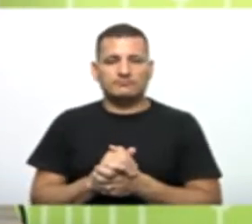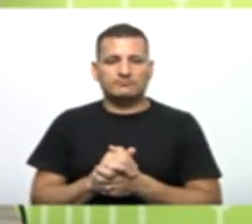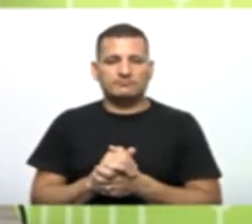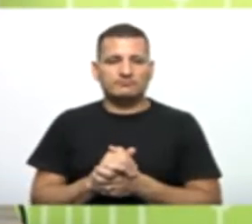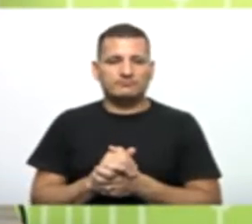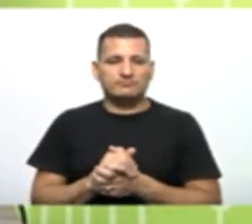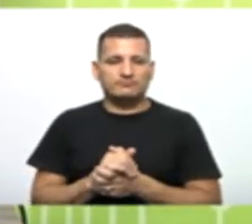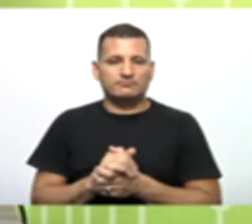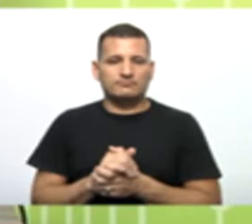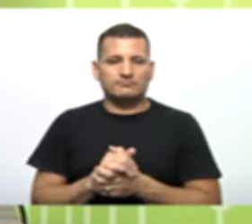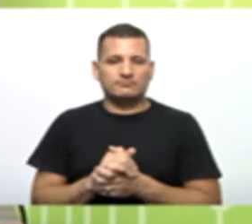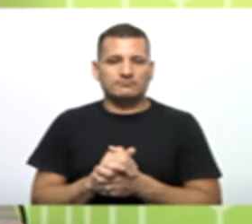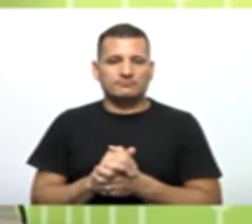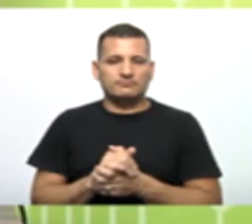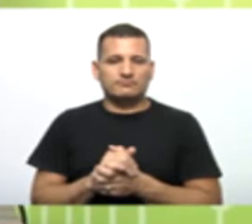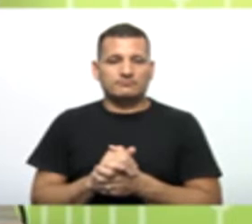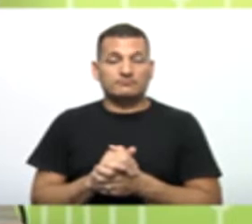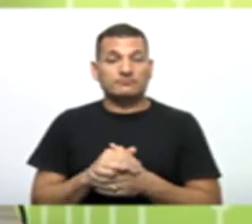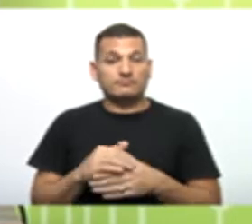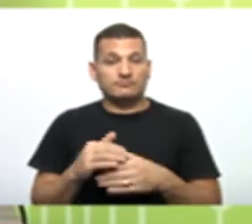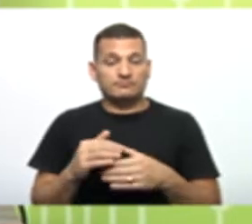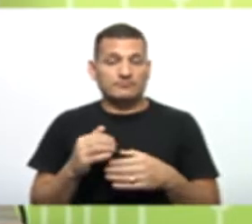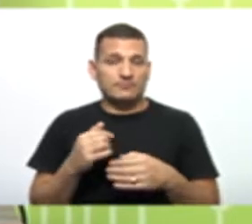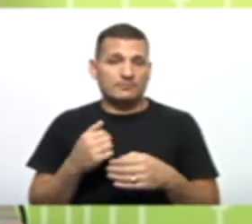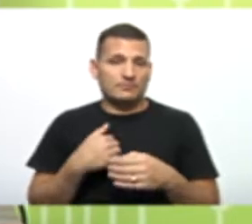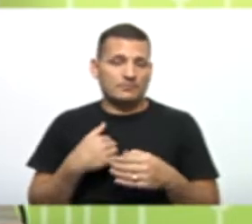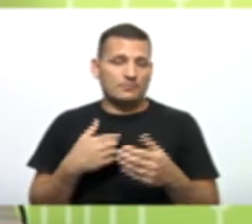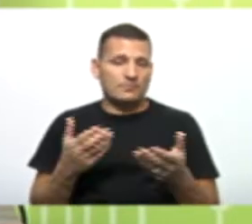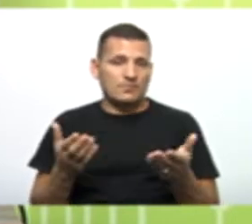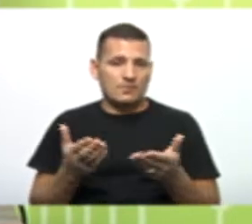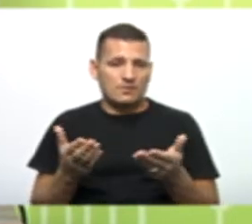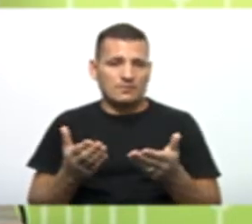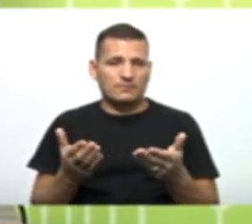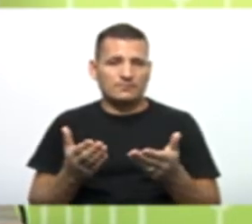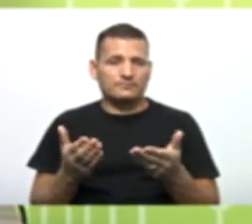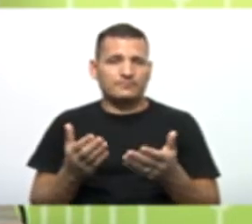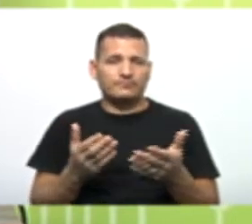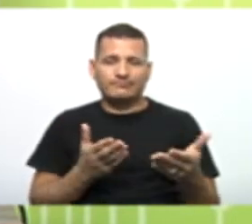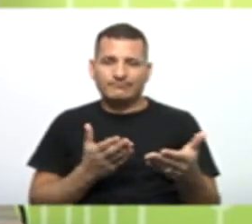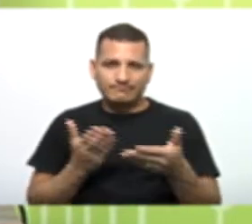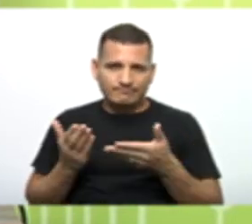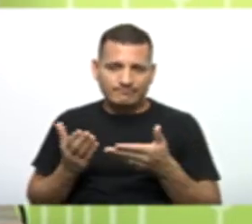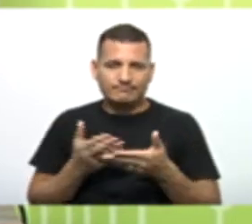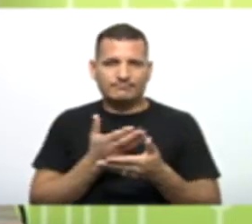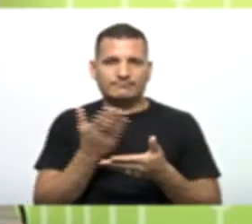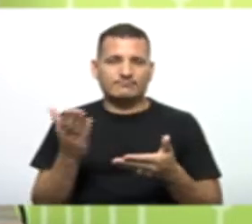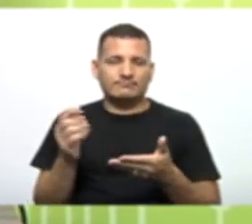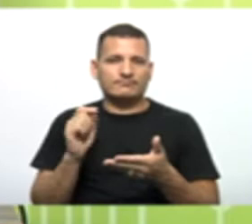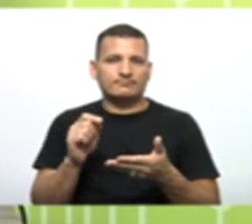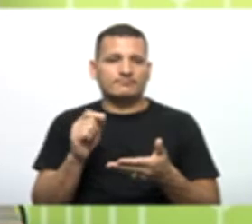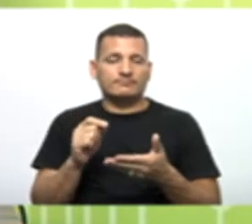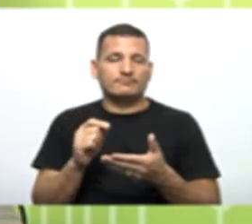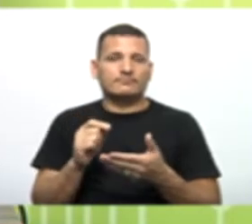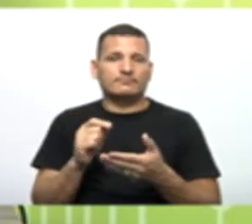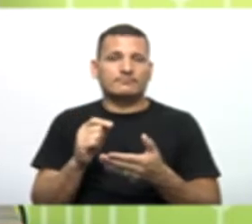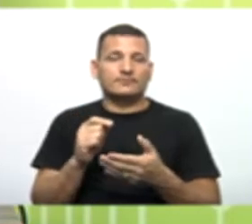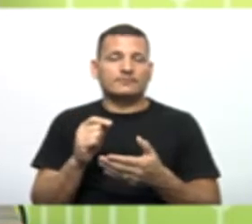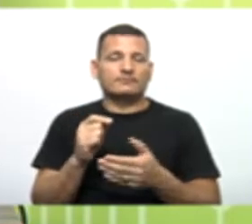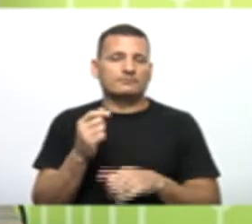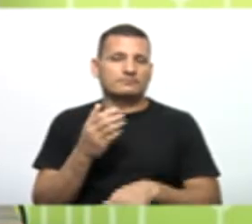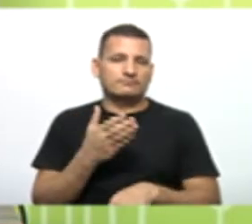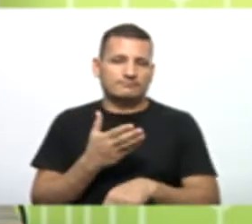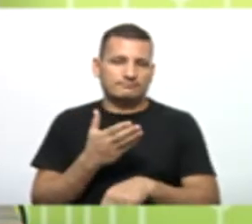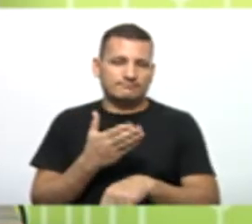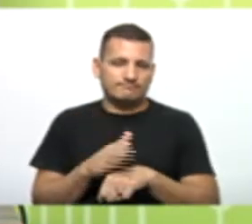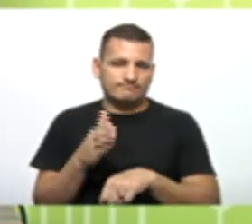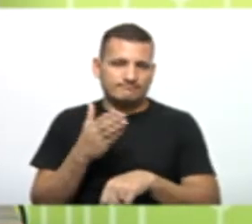eu convido vocês agora a trabalhar um pouquinho mais a parte prática do banco de dados.